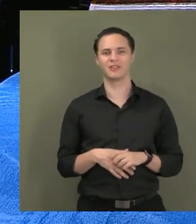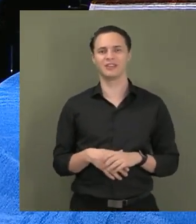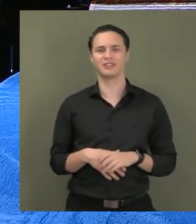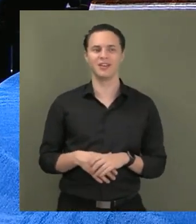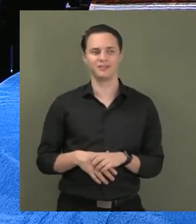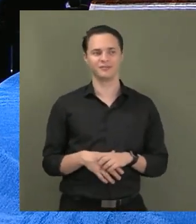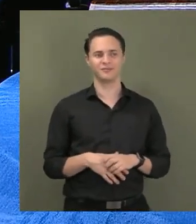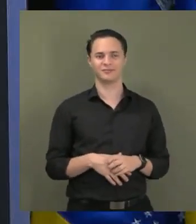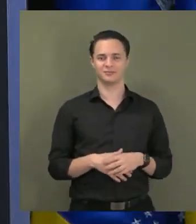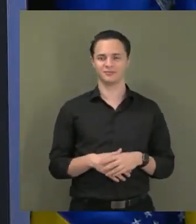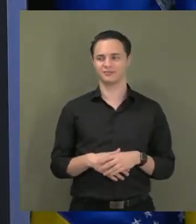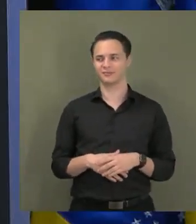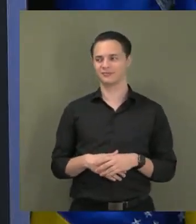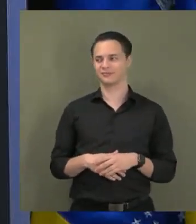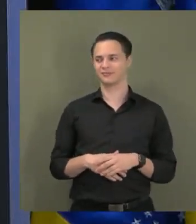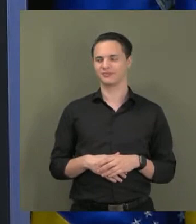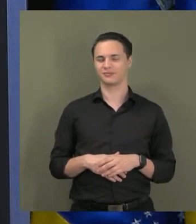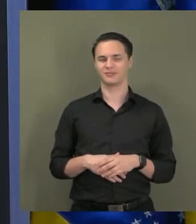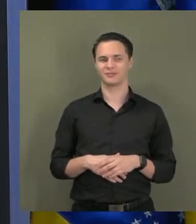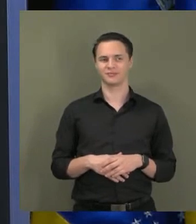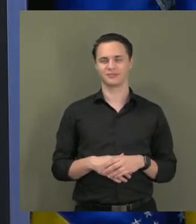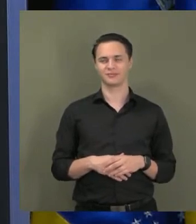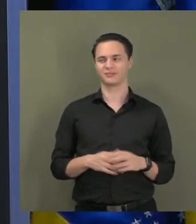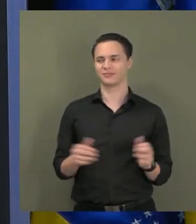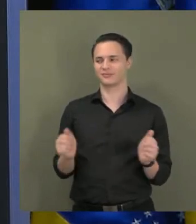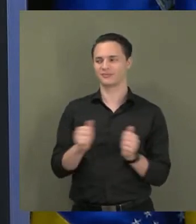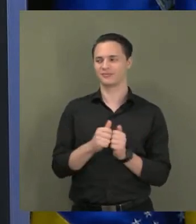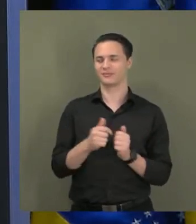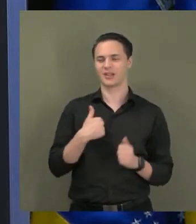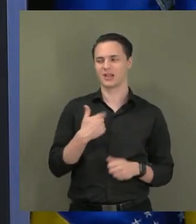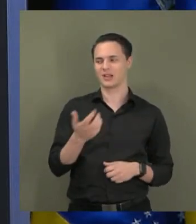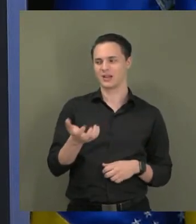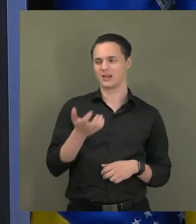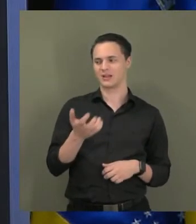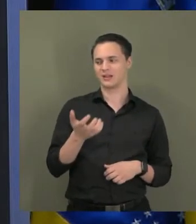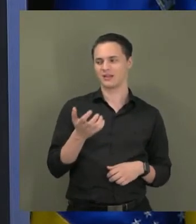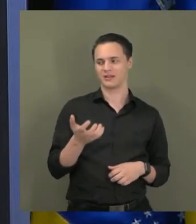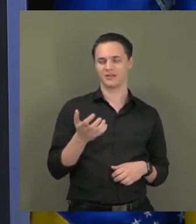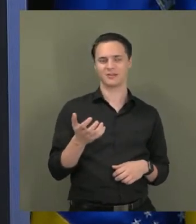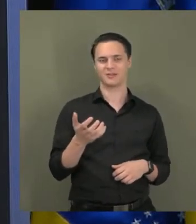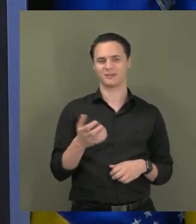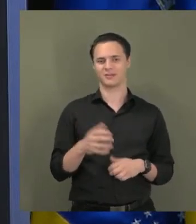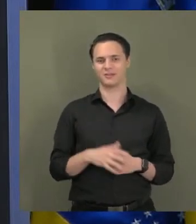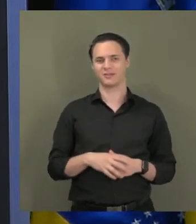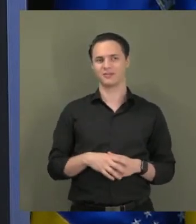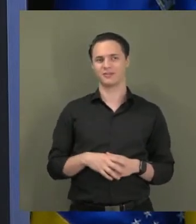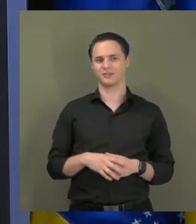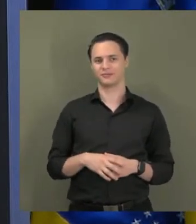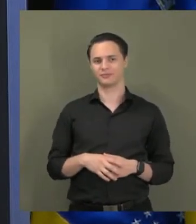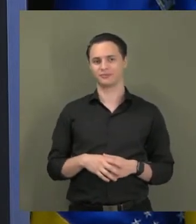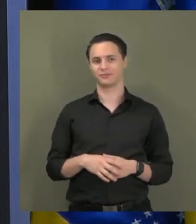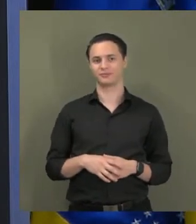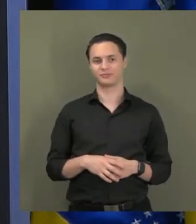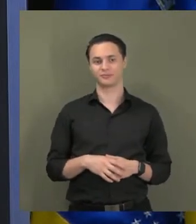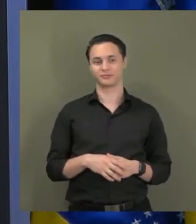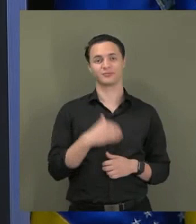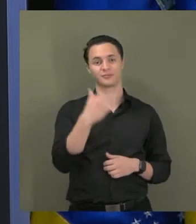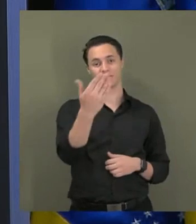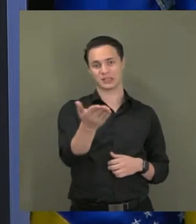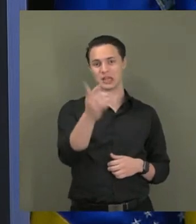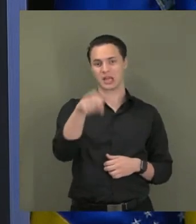Muito obrigado. Eu queria me dirigir agora a você que é